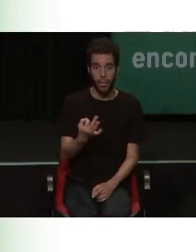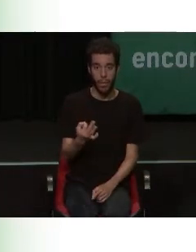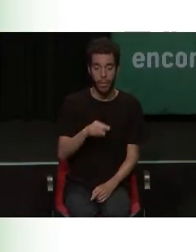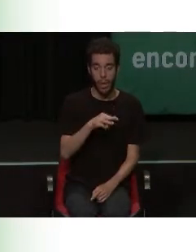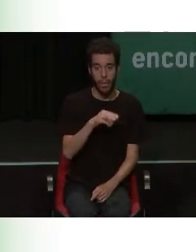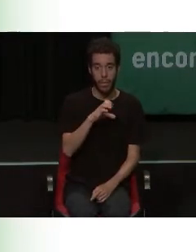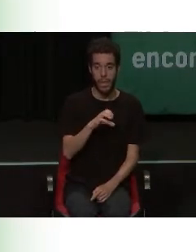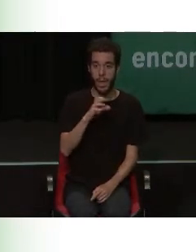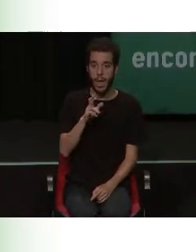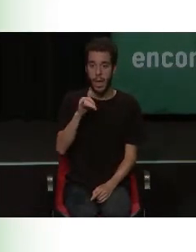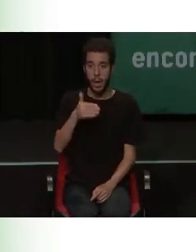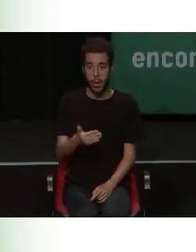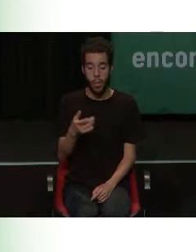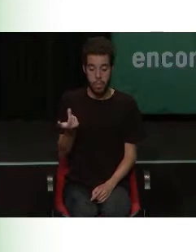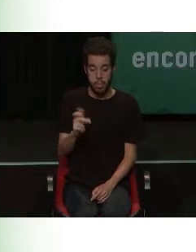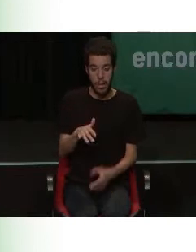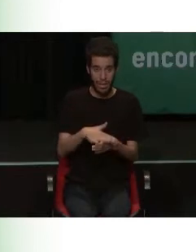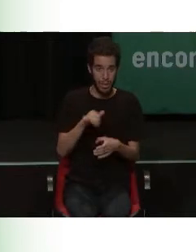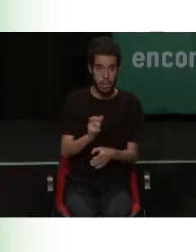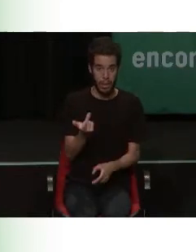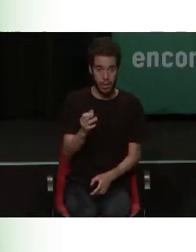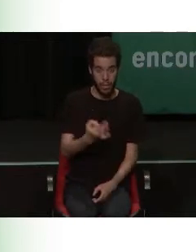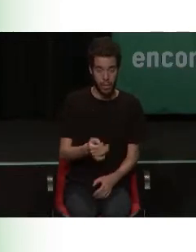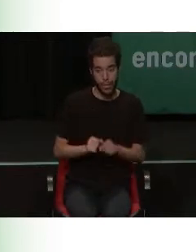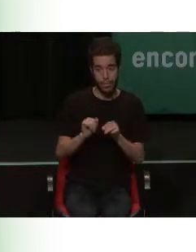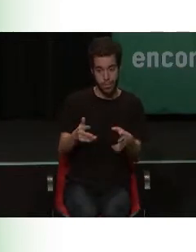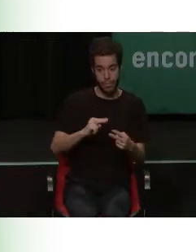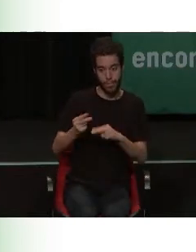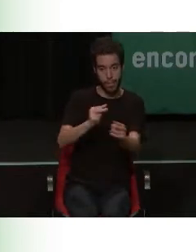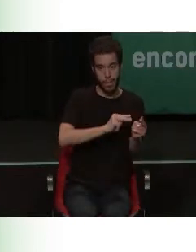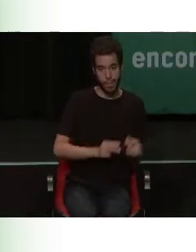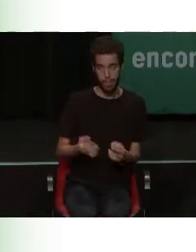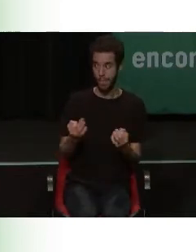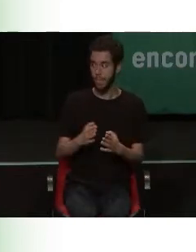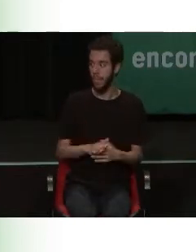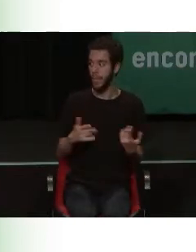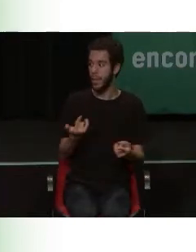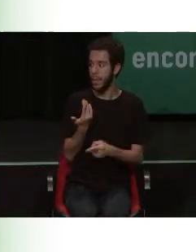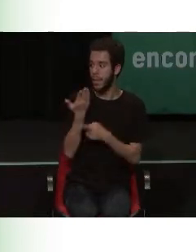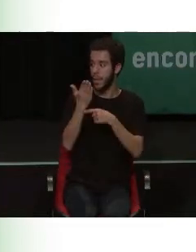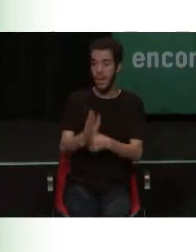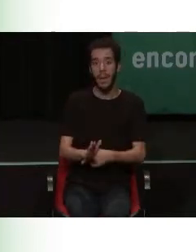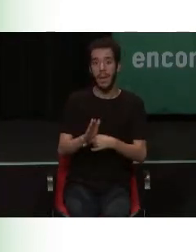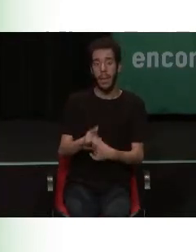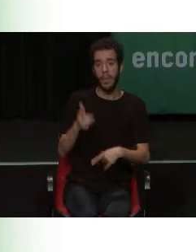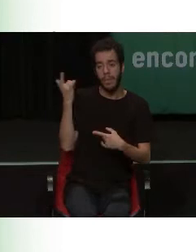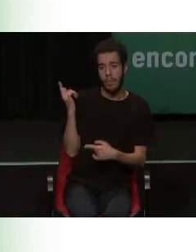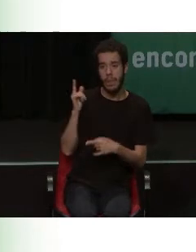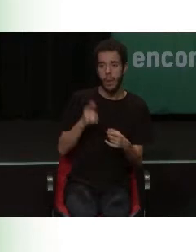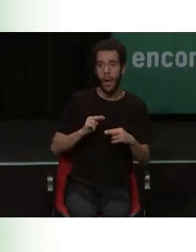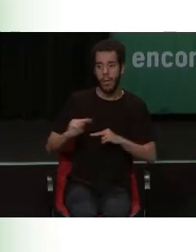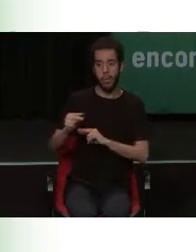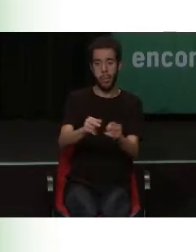MCR1. Aqui temos uma imagem que é bastante representativa da complexidade de todas estas interações, quer